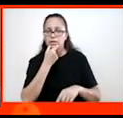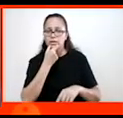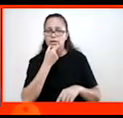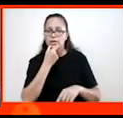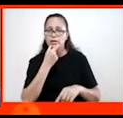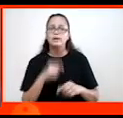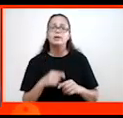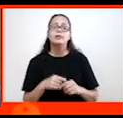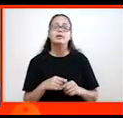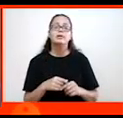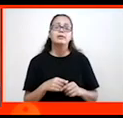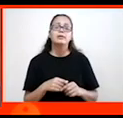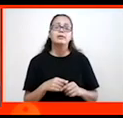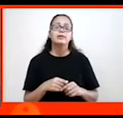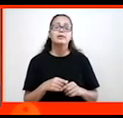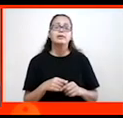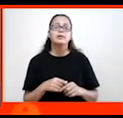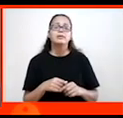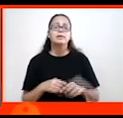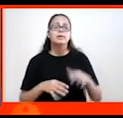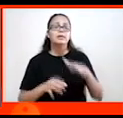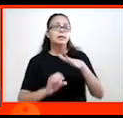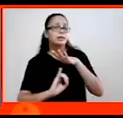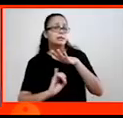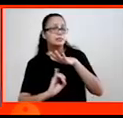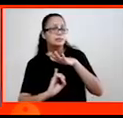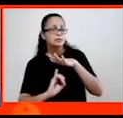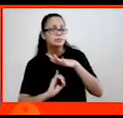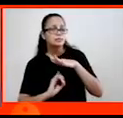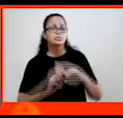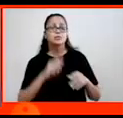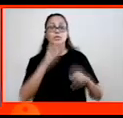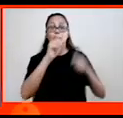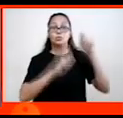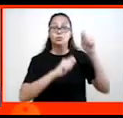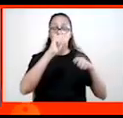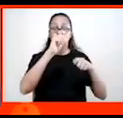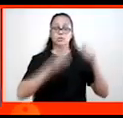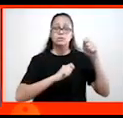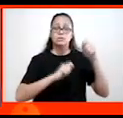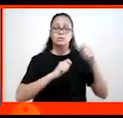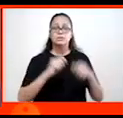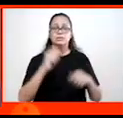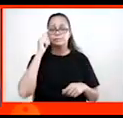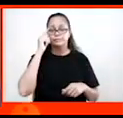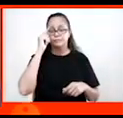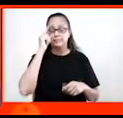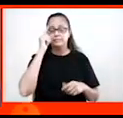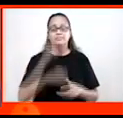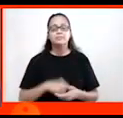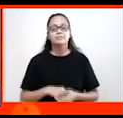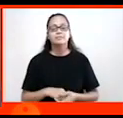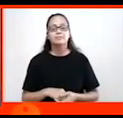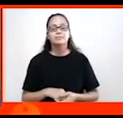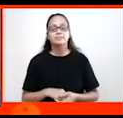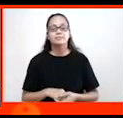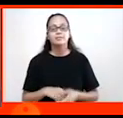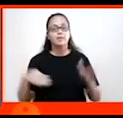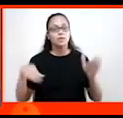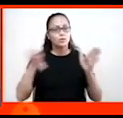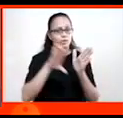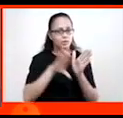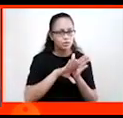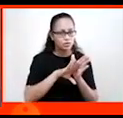Nas indústrias e nos meios de transporte ingleses. E também com o advento aí do emprego